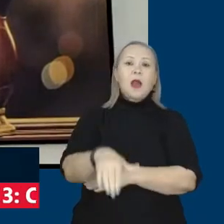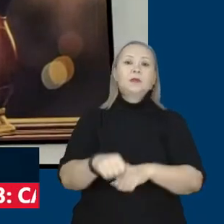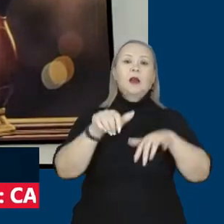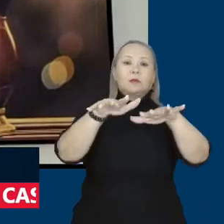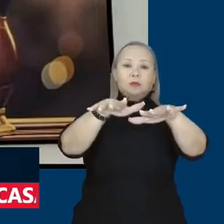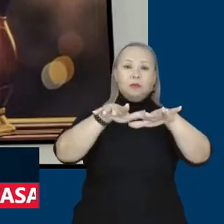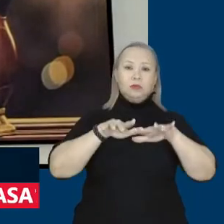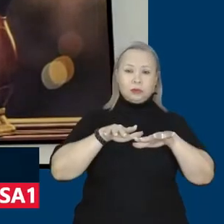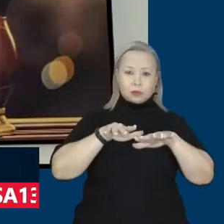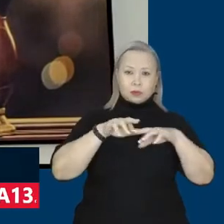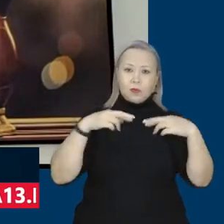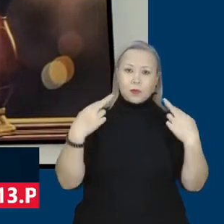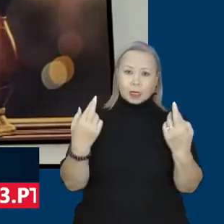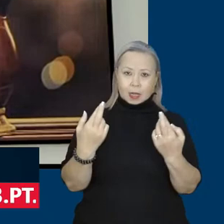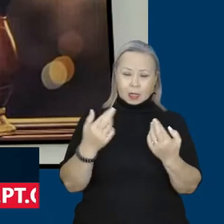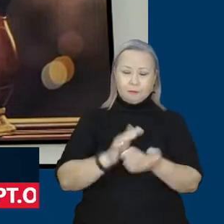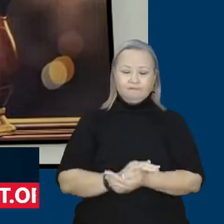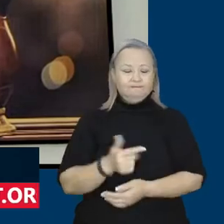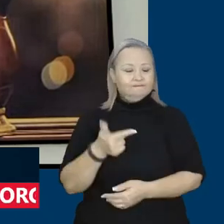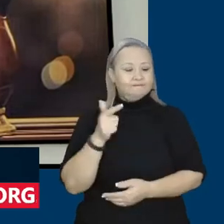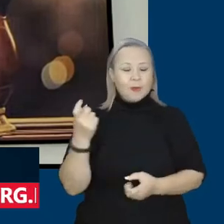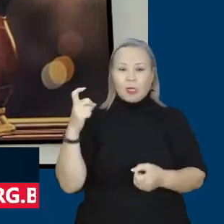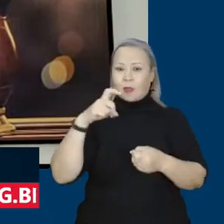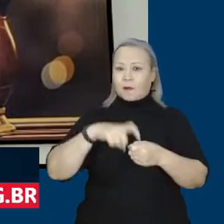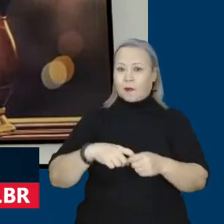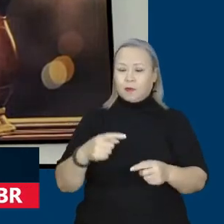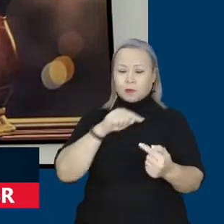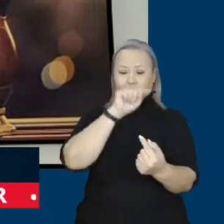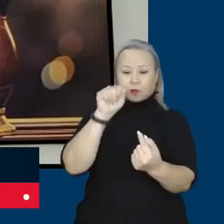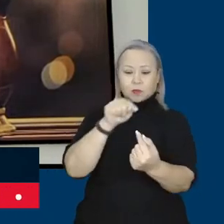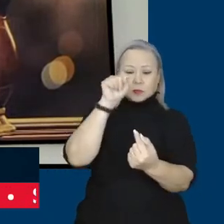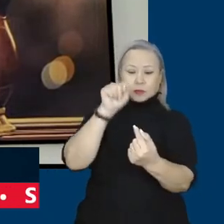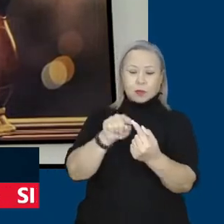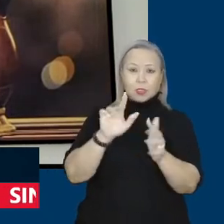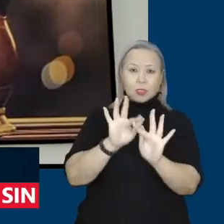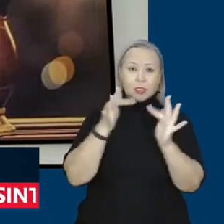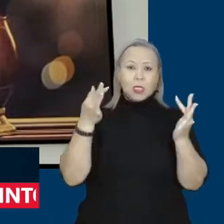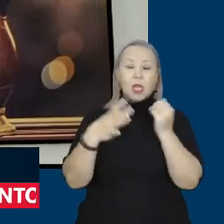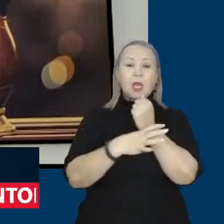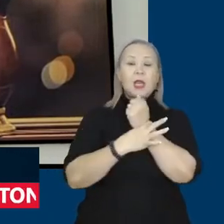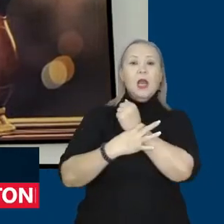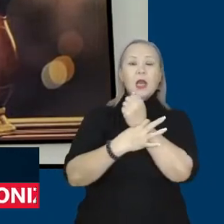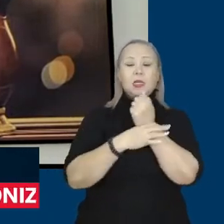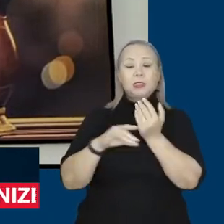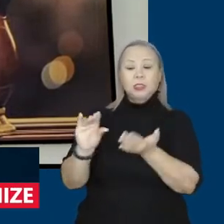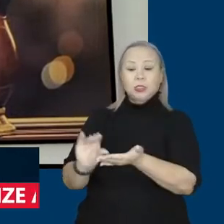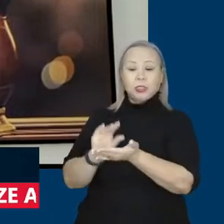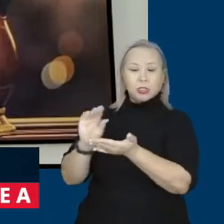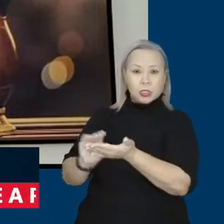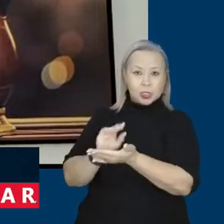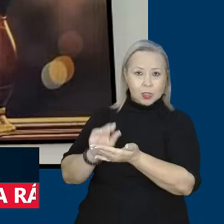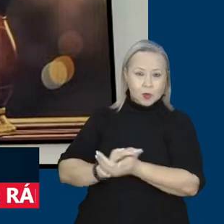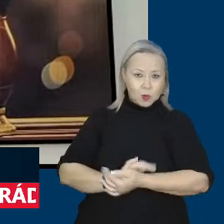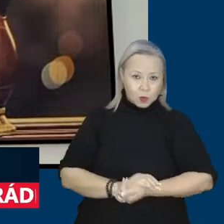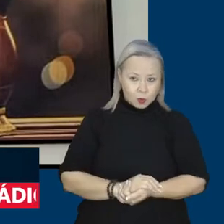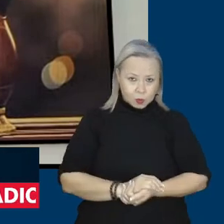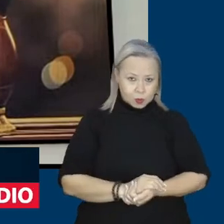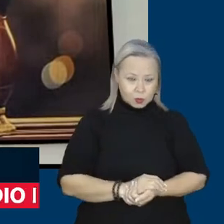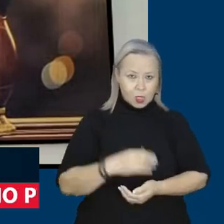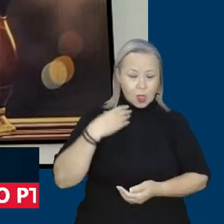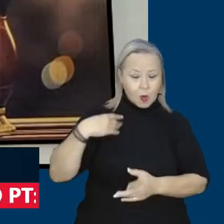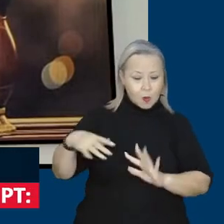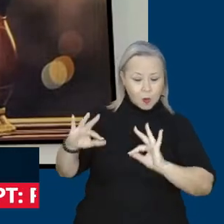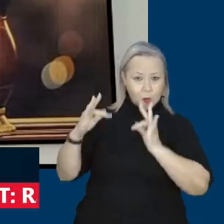plenário não tem volta o objetivo é simples é garantir o recursos já disse Bolsa